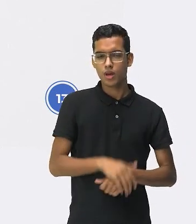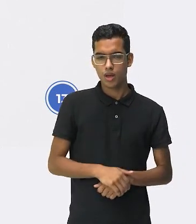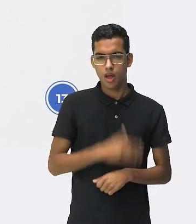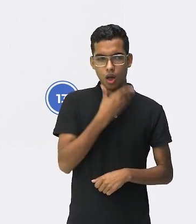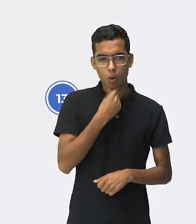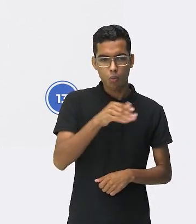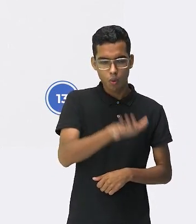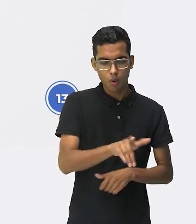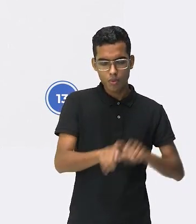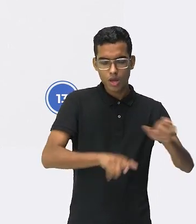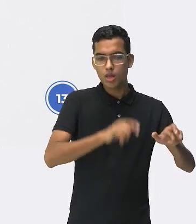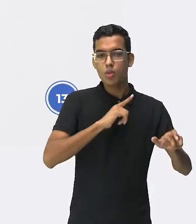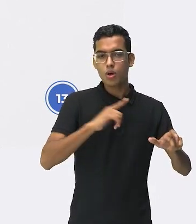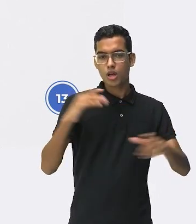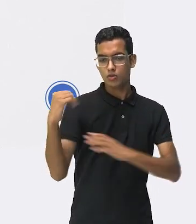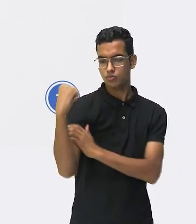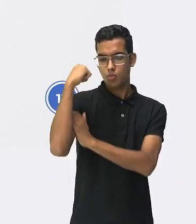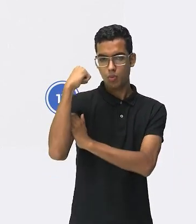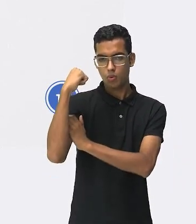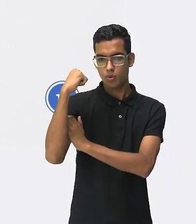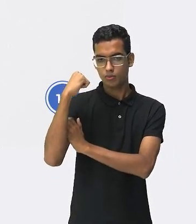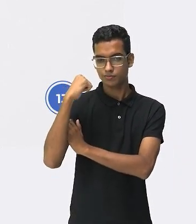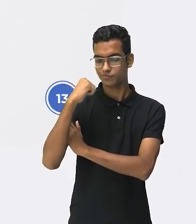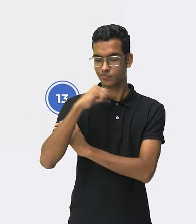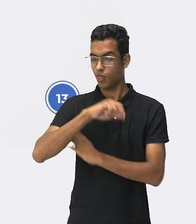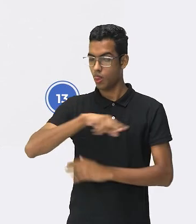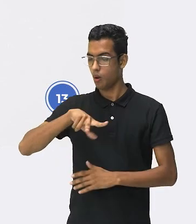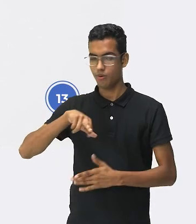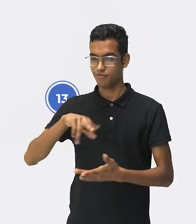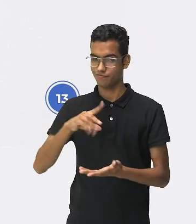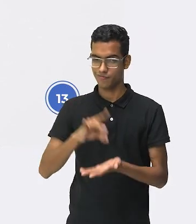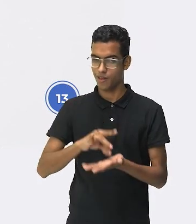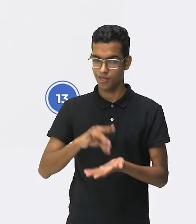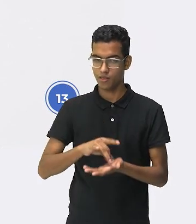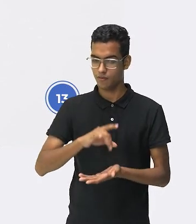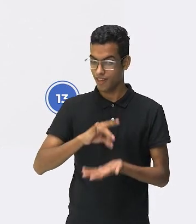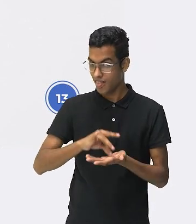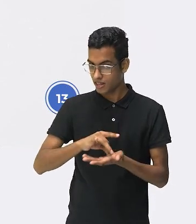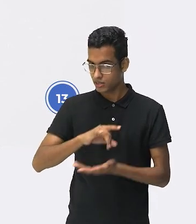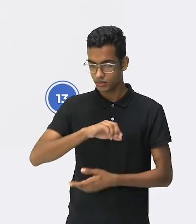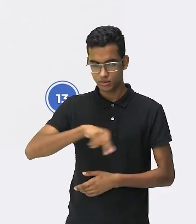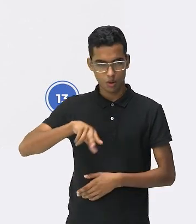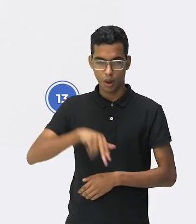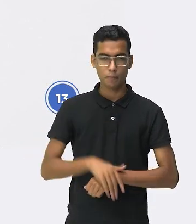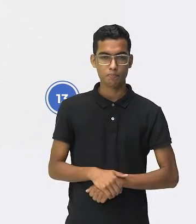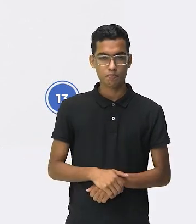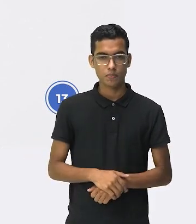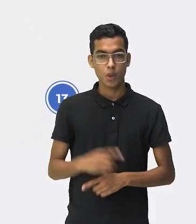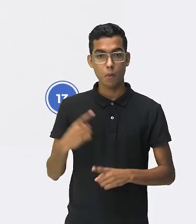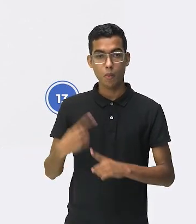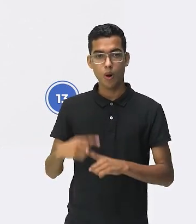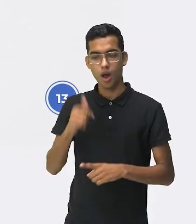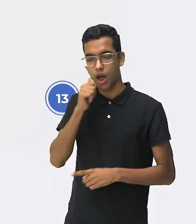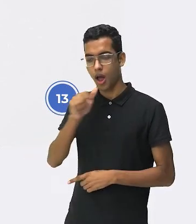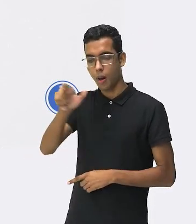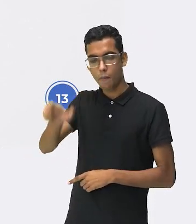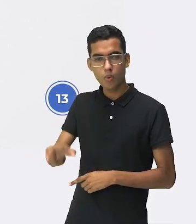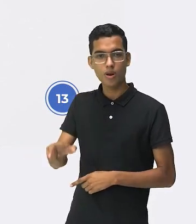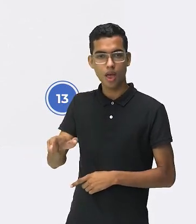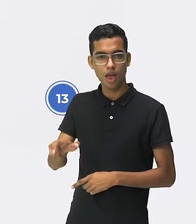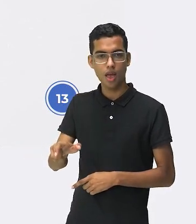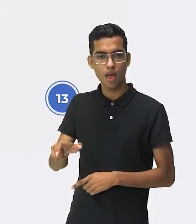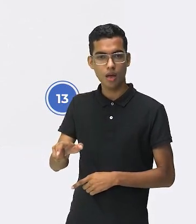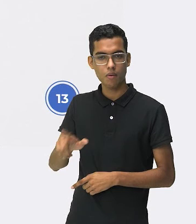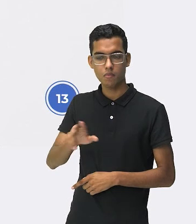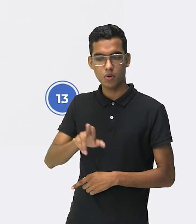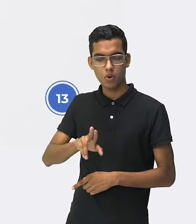mais que as mulheres tivessem feito inventos maravilhosos naquela época, elas não ganharam espaço, tá? Se